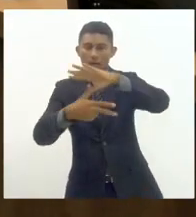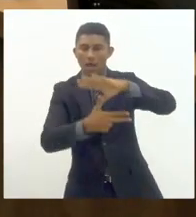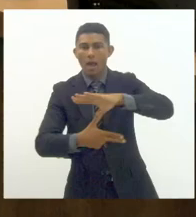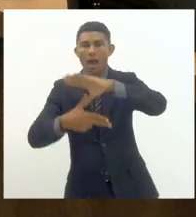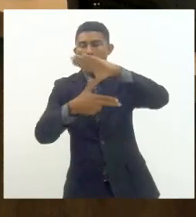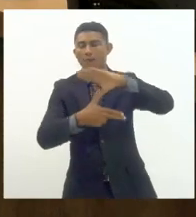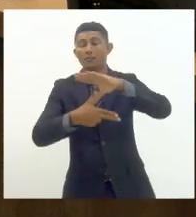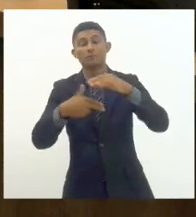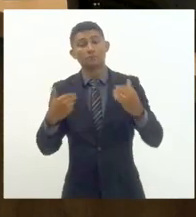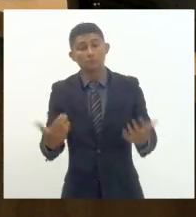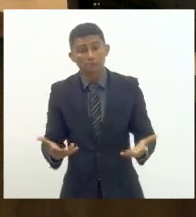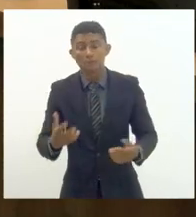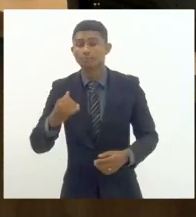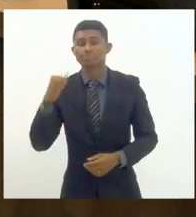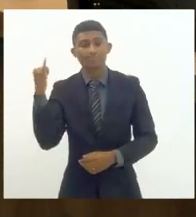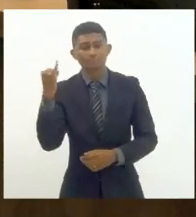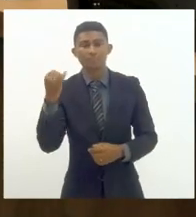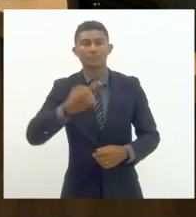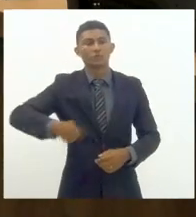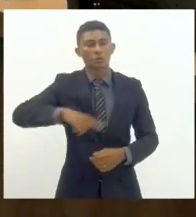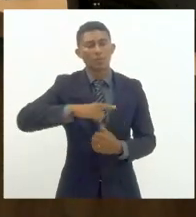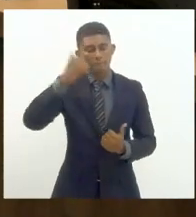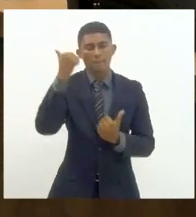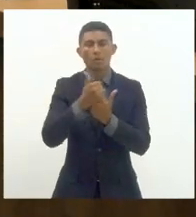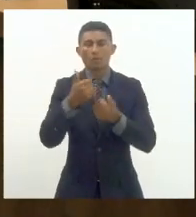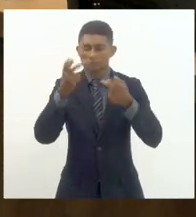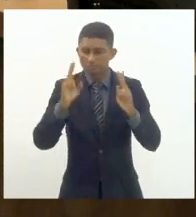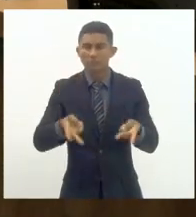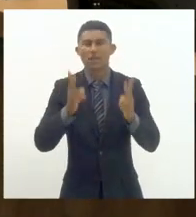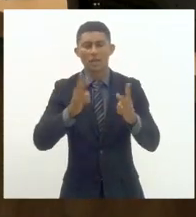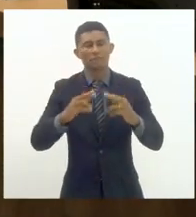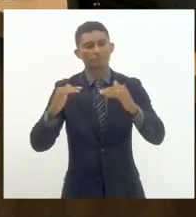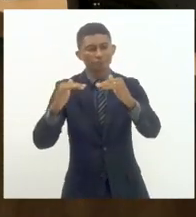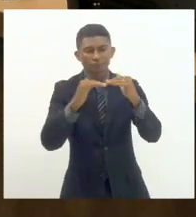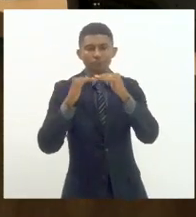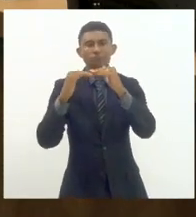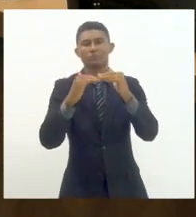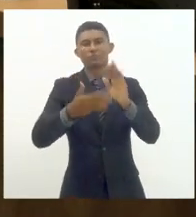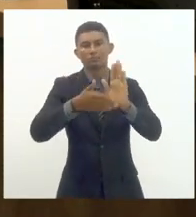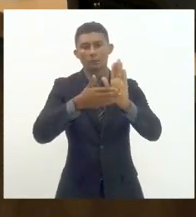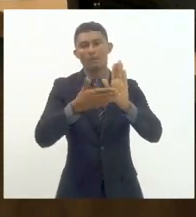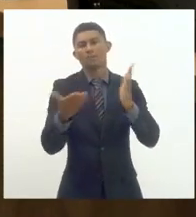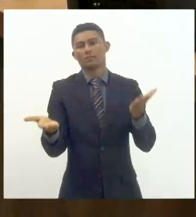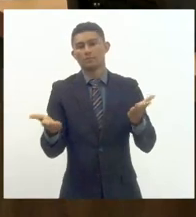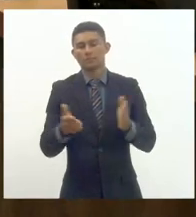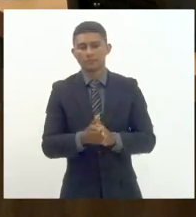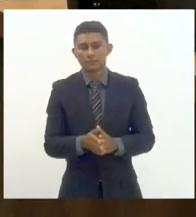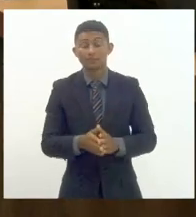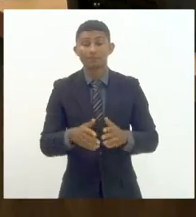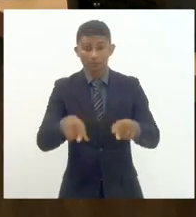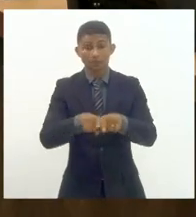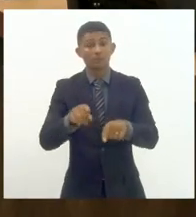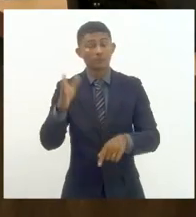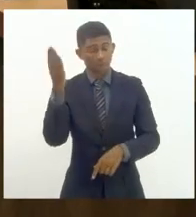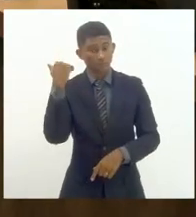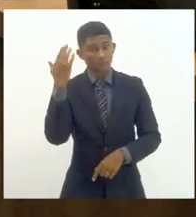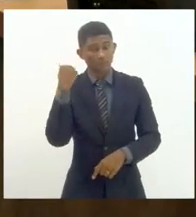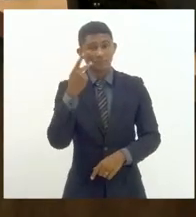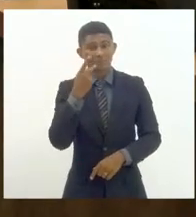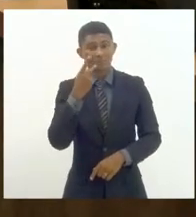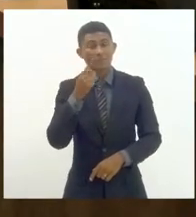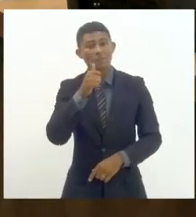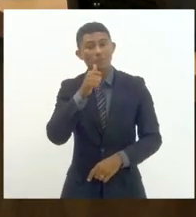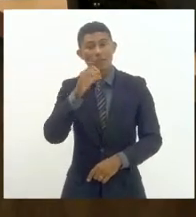Rejane, toda a nossa manifestação de apoio, de sintonia com essa luta, com essa pauta. Aliás, como dizia e disse